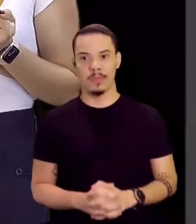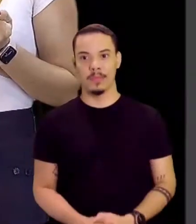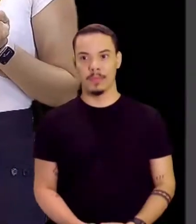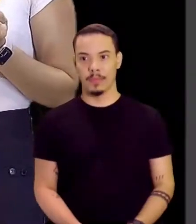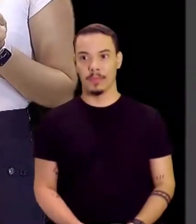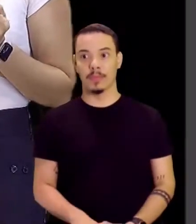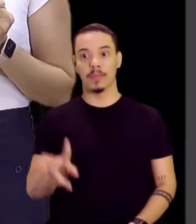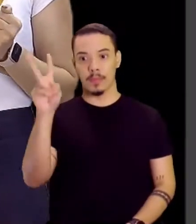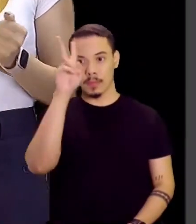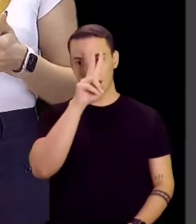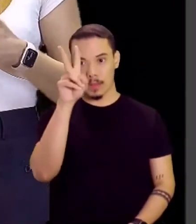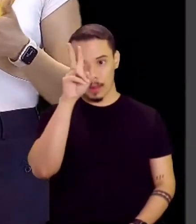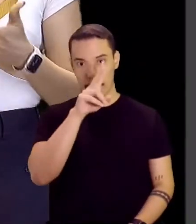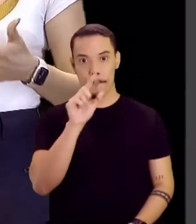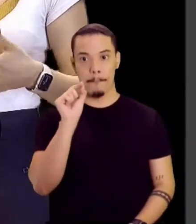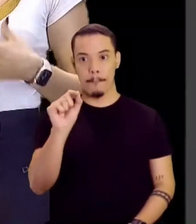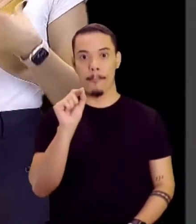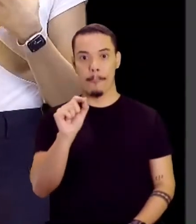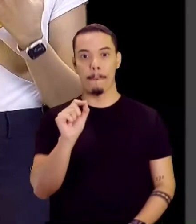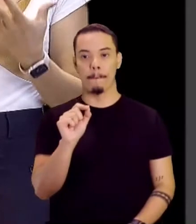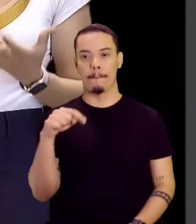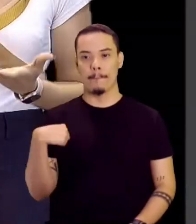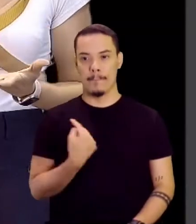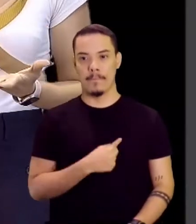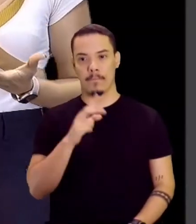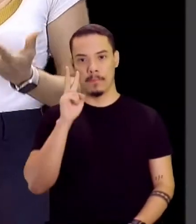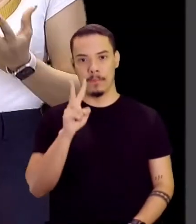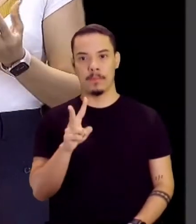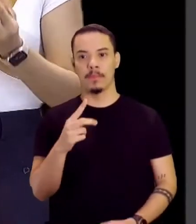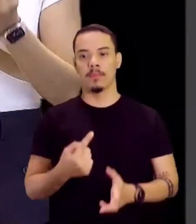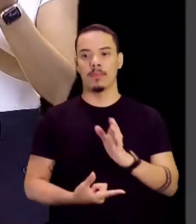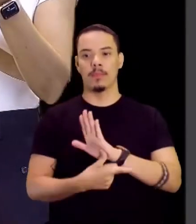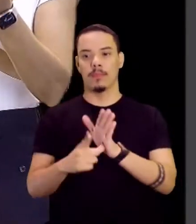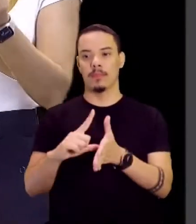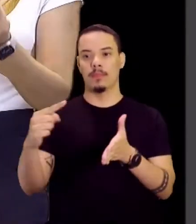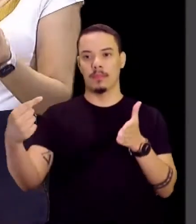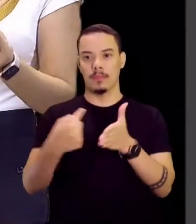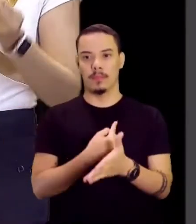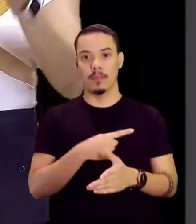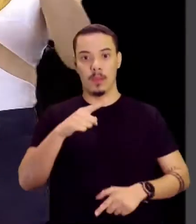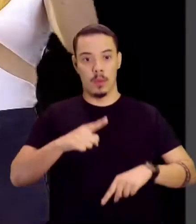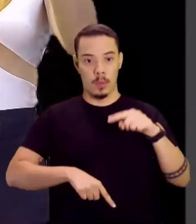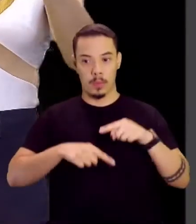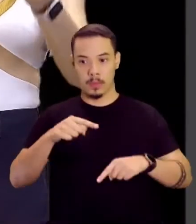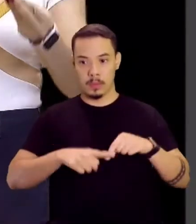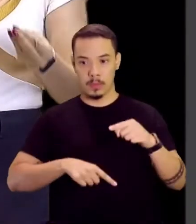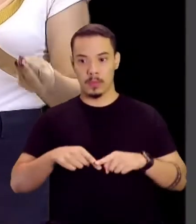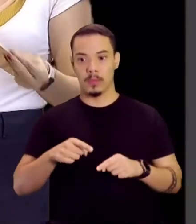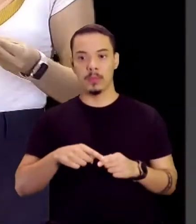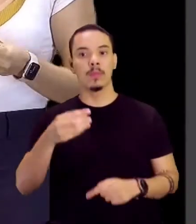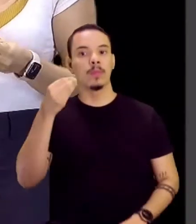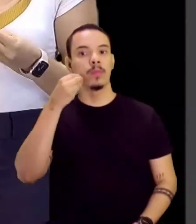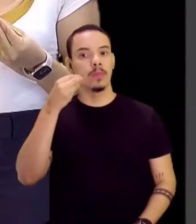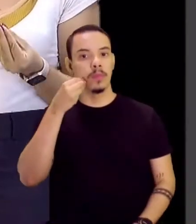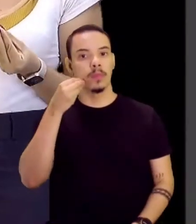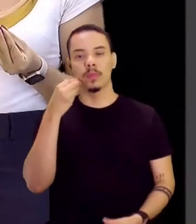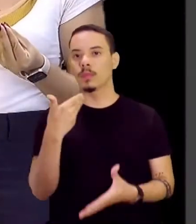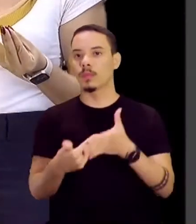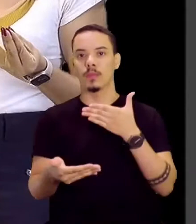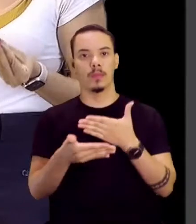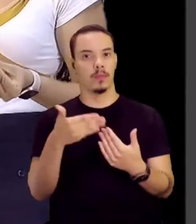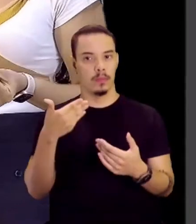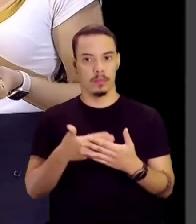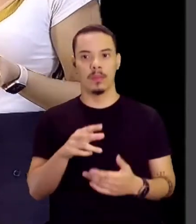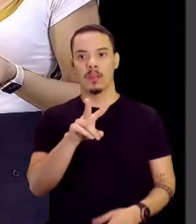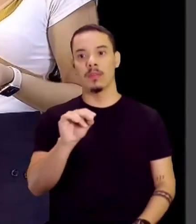3. Lembrando, pessoal, olha só, o que nós vimos na questão anterior? Os nossos objetos, lá no experimento de Galileu, qualquer experimento que vá